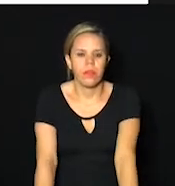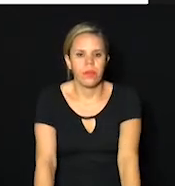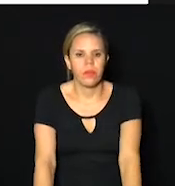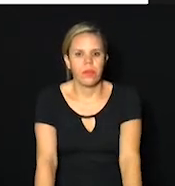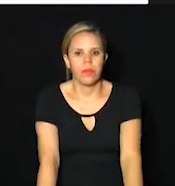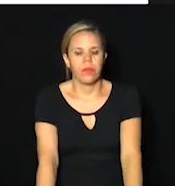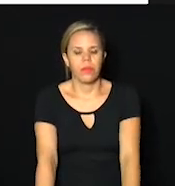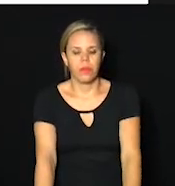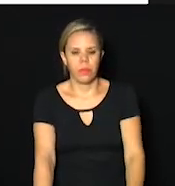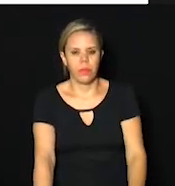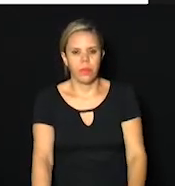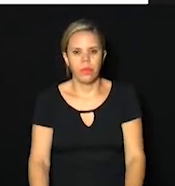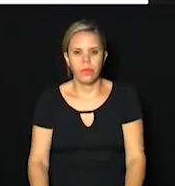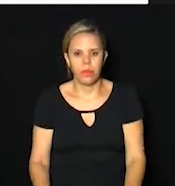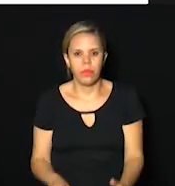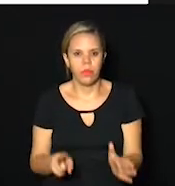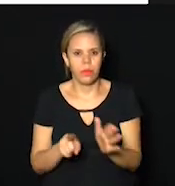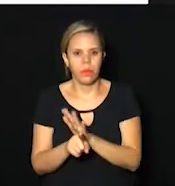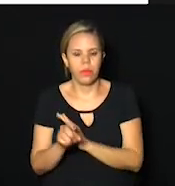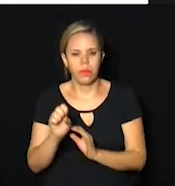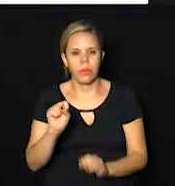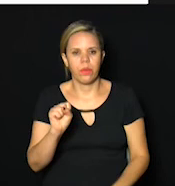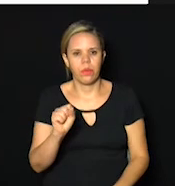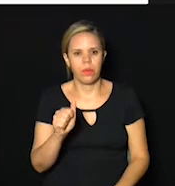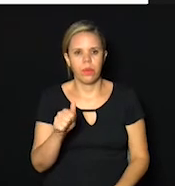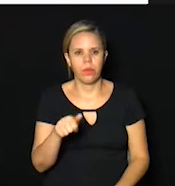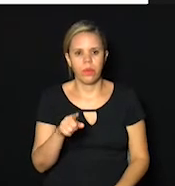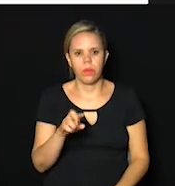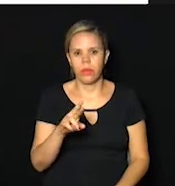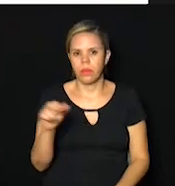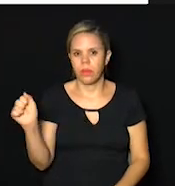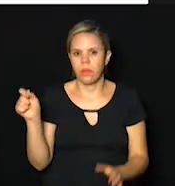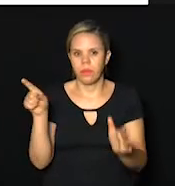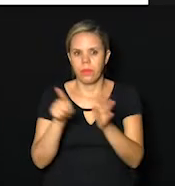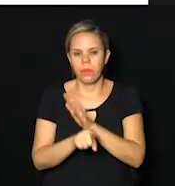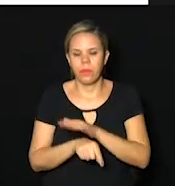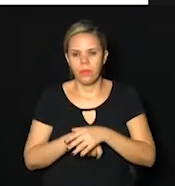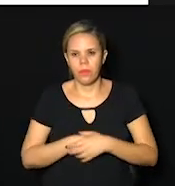perguntas aqui. A Sandra está perguntando.